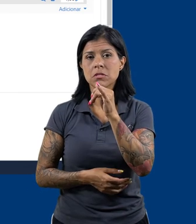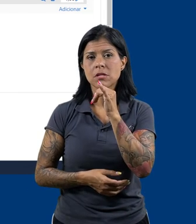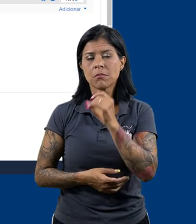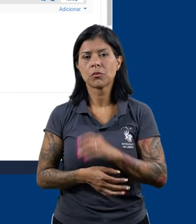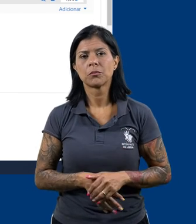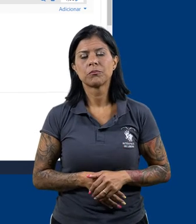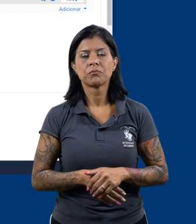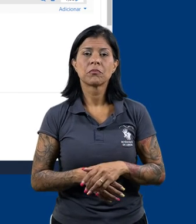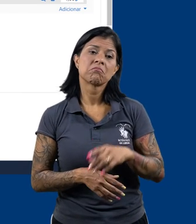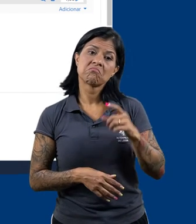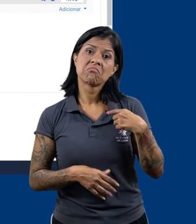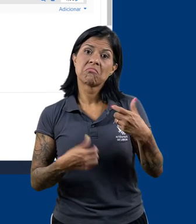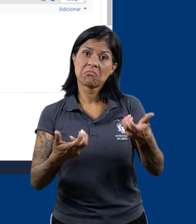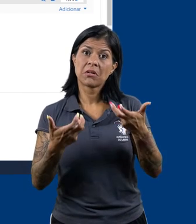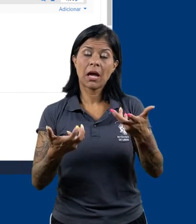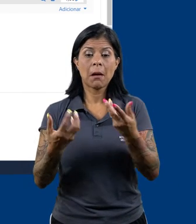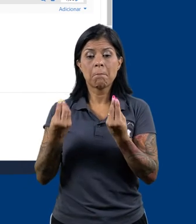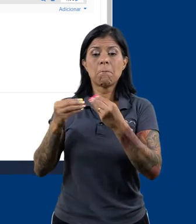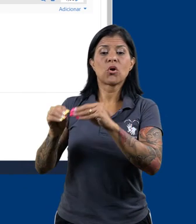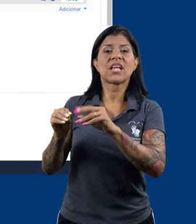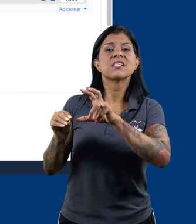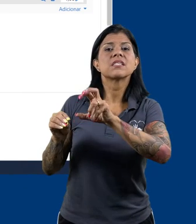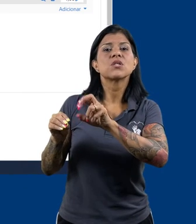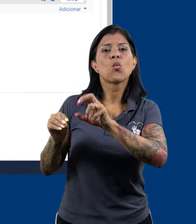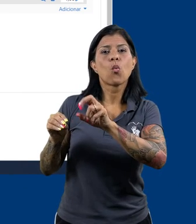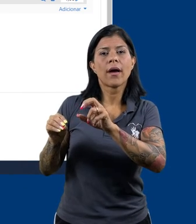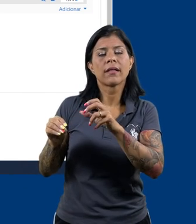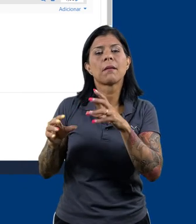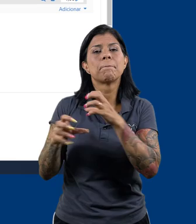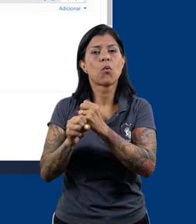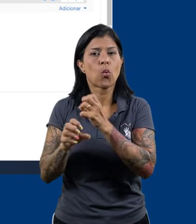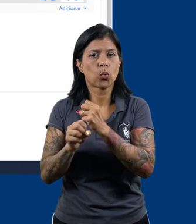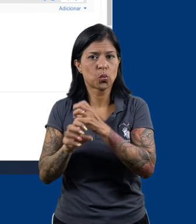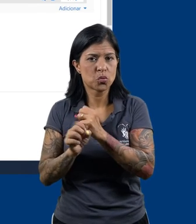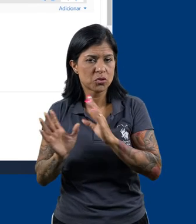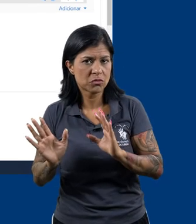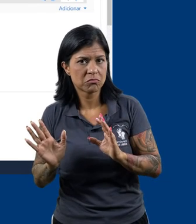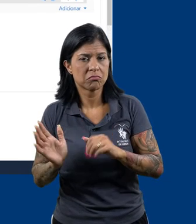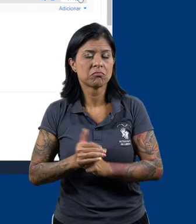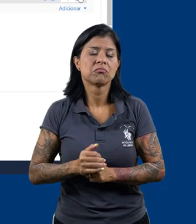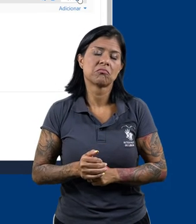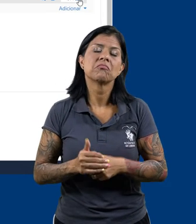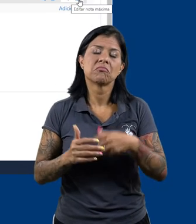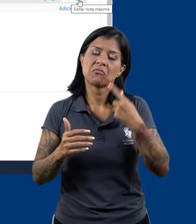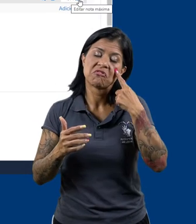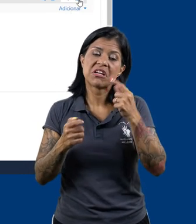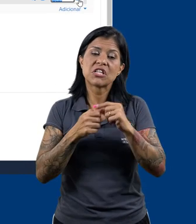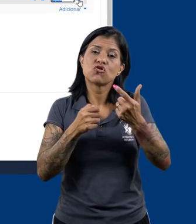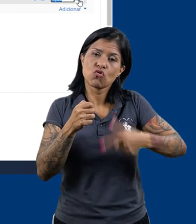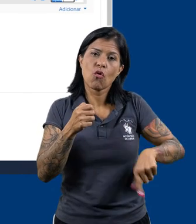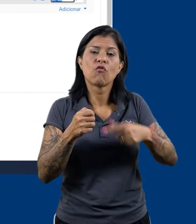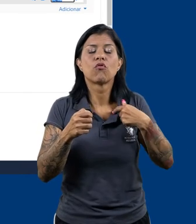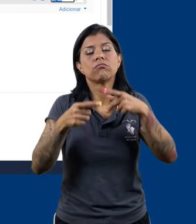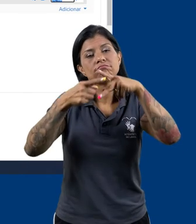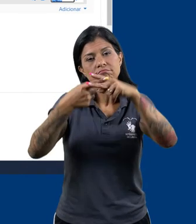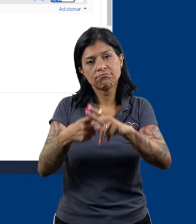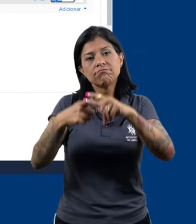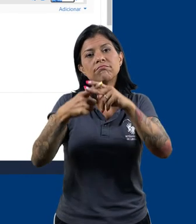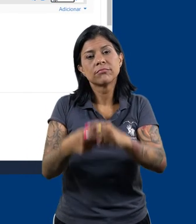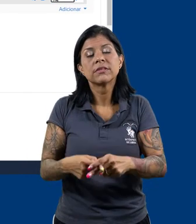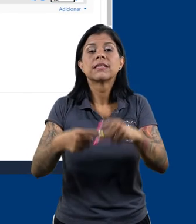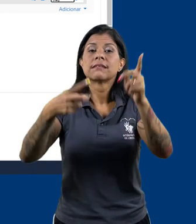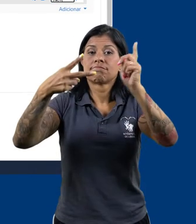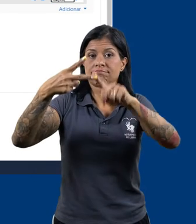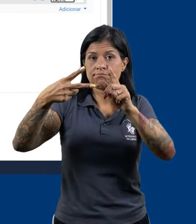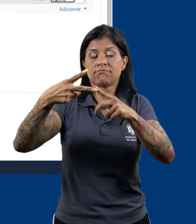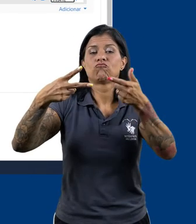vamos, por exemplo, ajustar o valor para 50 pontos. Pressione Enter quando acabar. Vamos fazer o mesmo ajuste